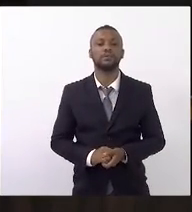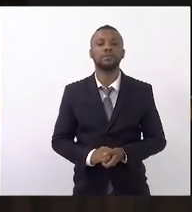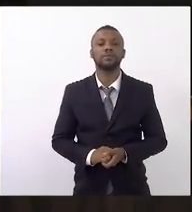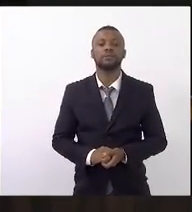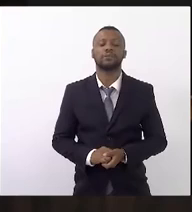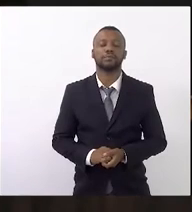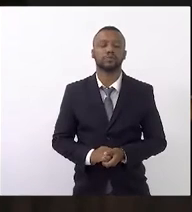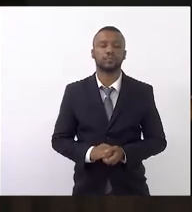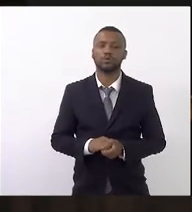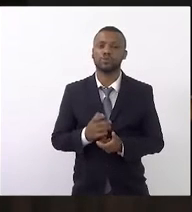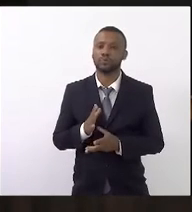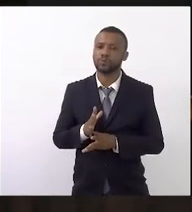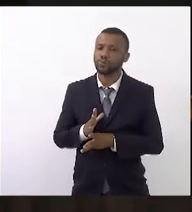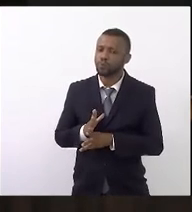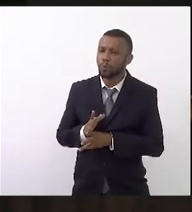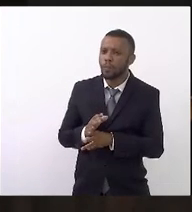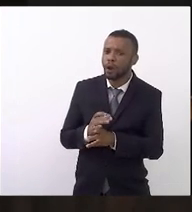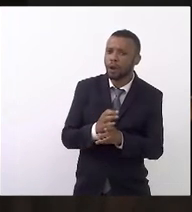Votaram?